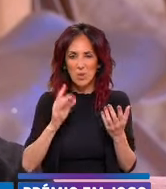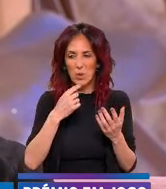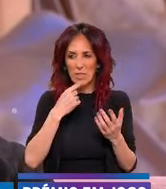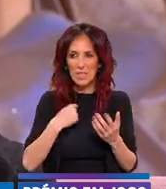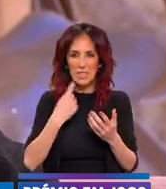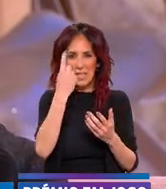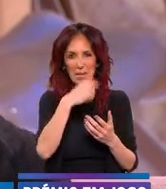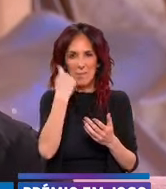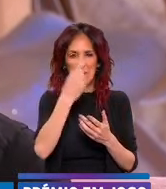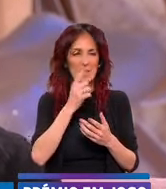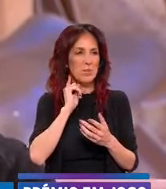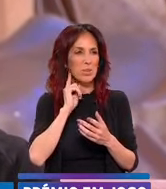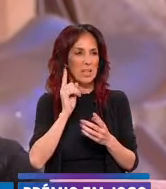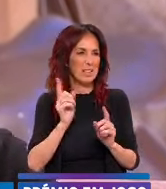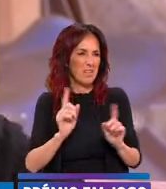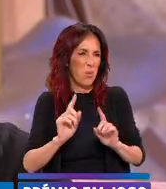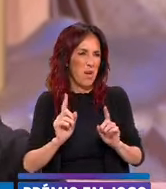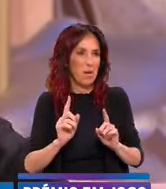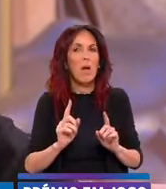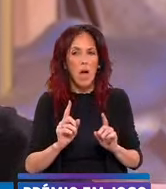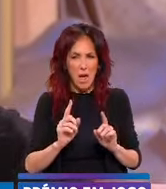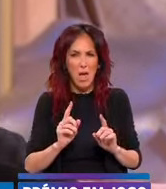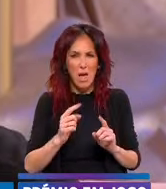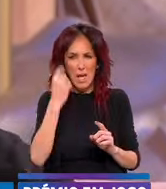aqui que a tua imagem não importa nada claro que importa e e nós vemos não é mas